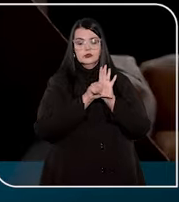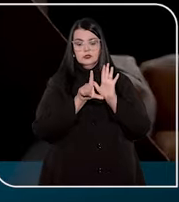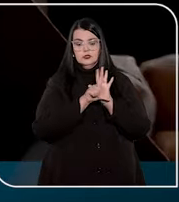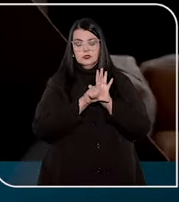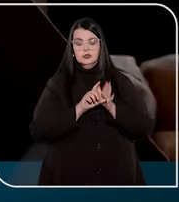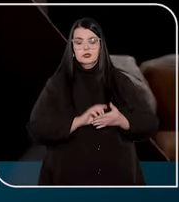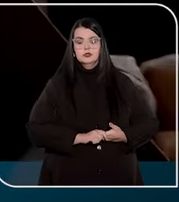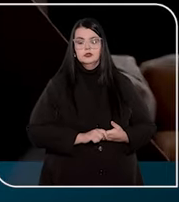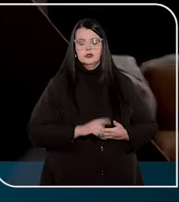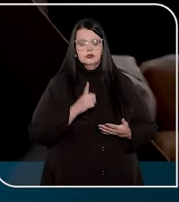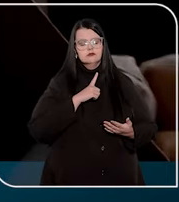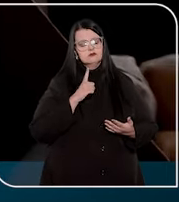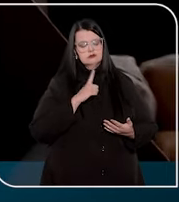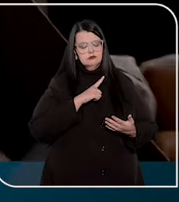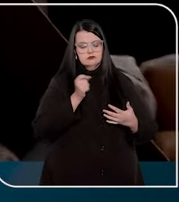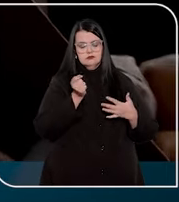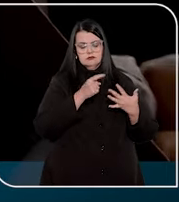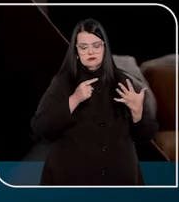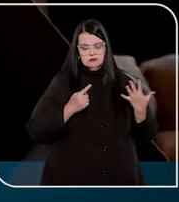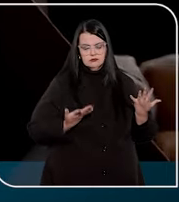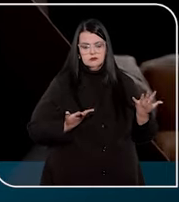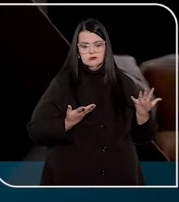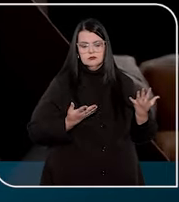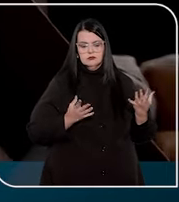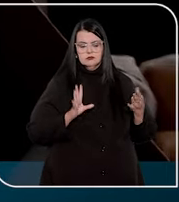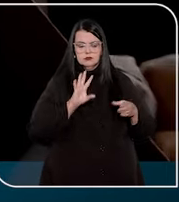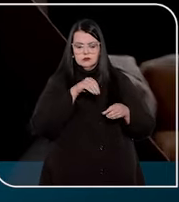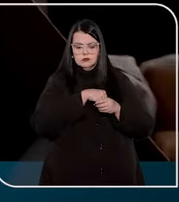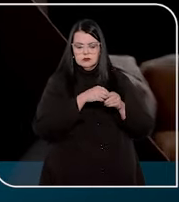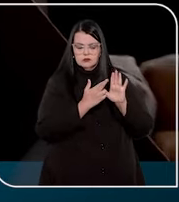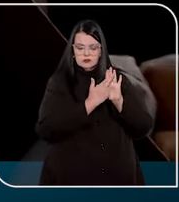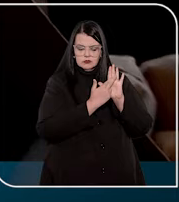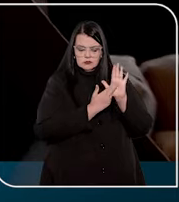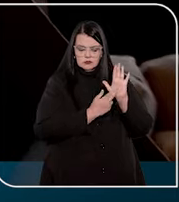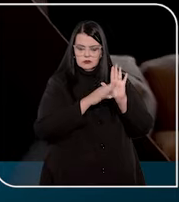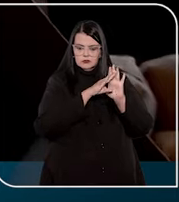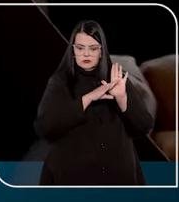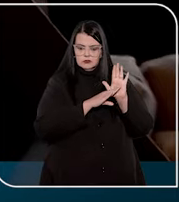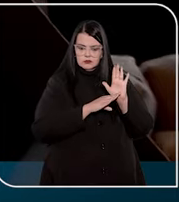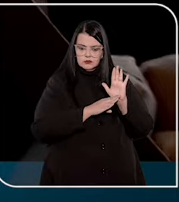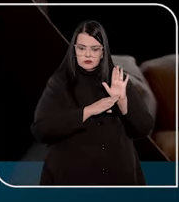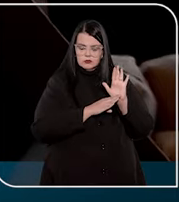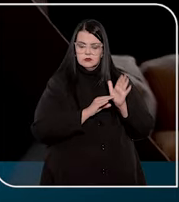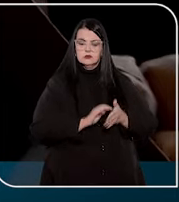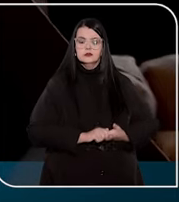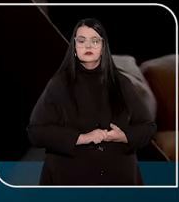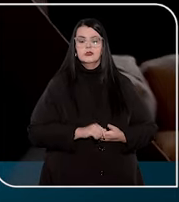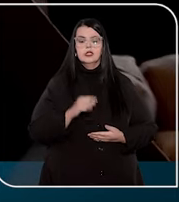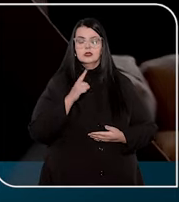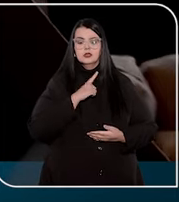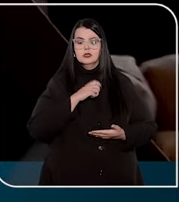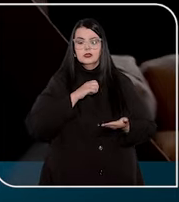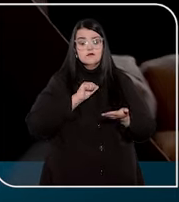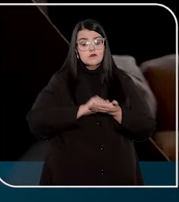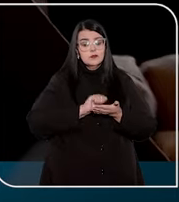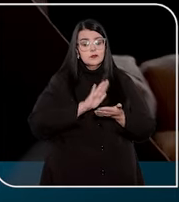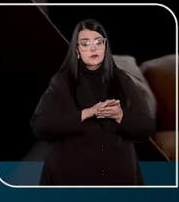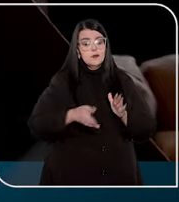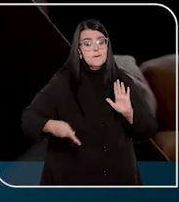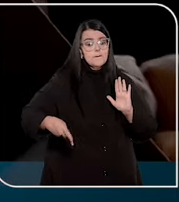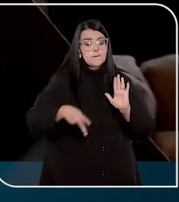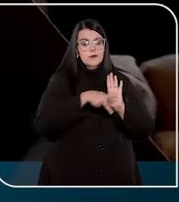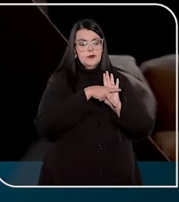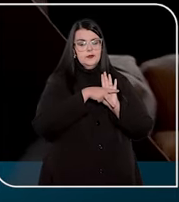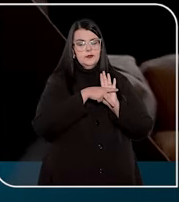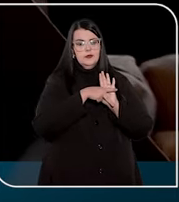É, tem uma série de questões, né? O fundamento, as alegações que podem ser feitas ali, elas têm um escopo próprio. Mas o